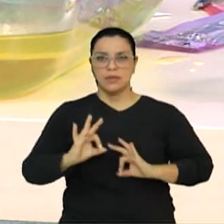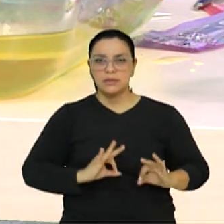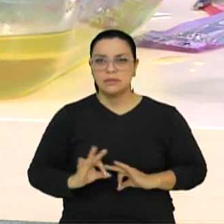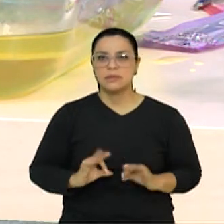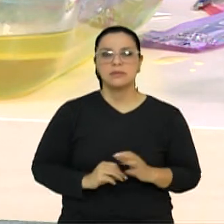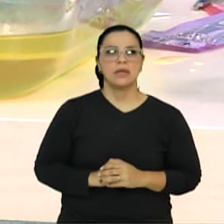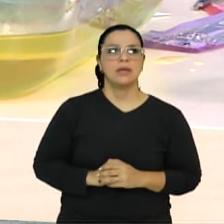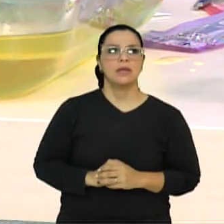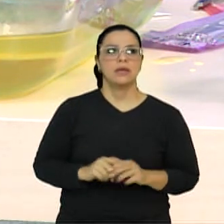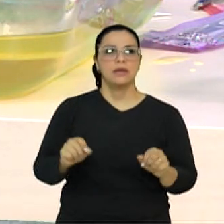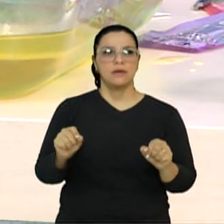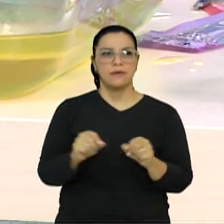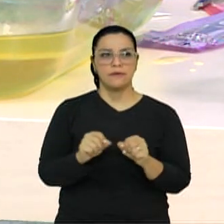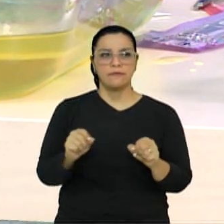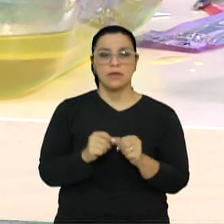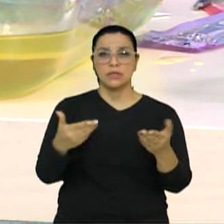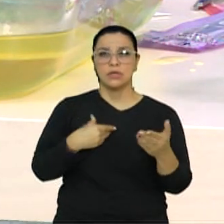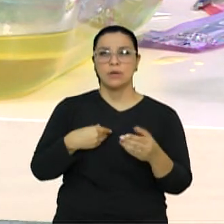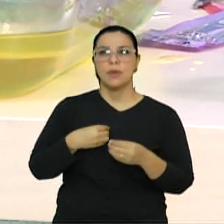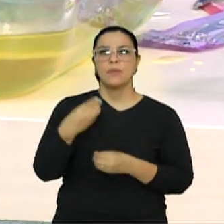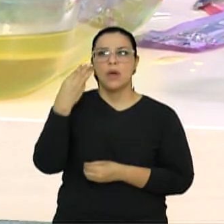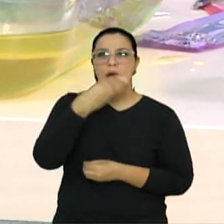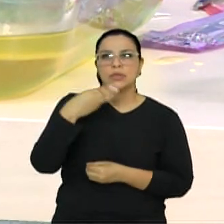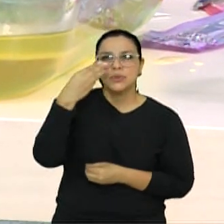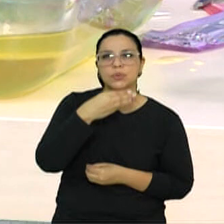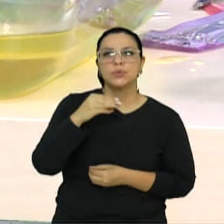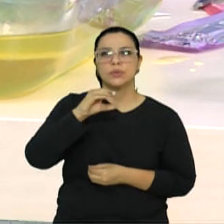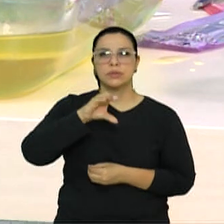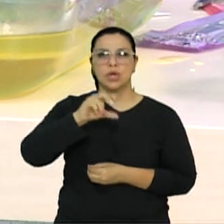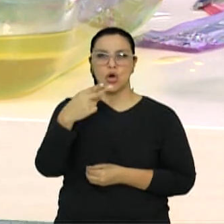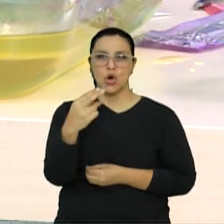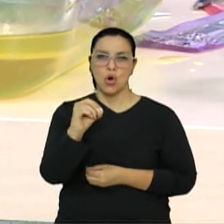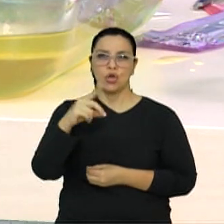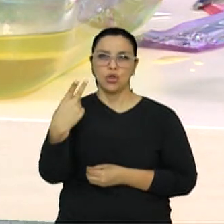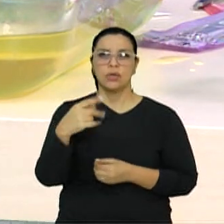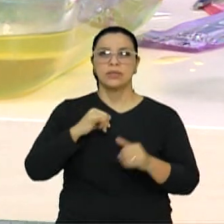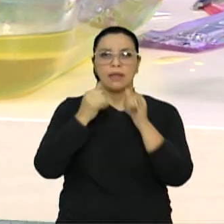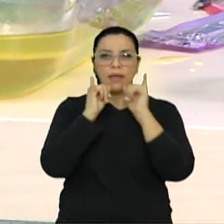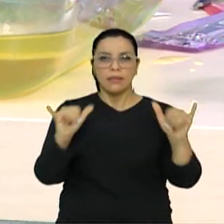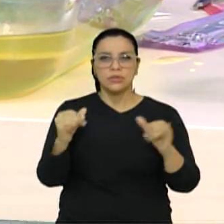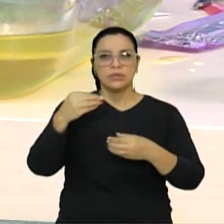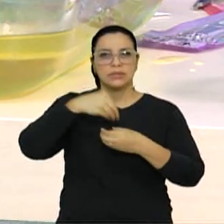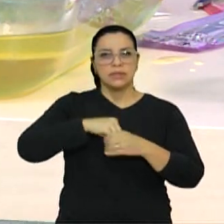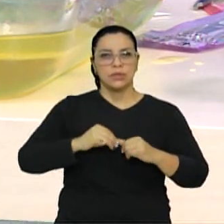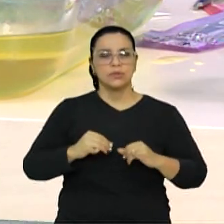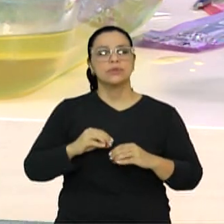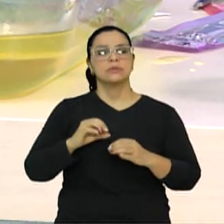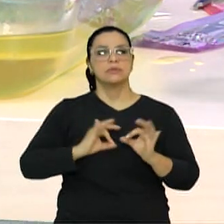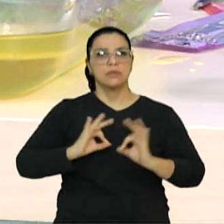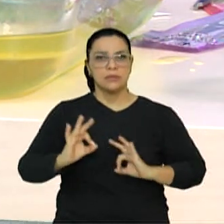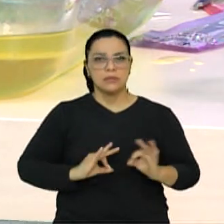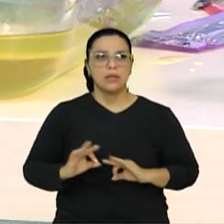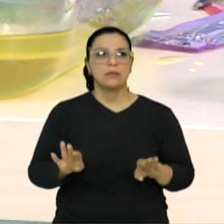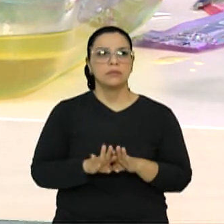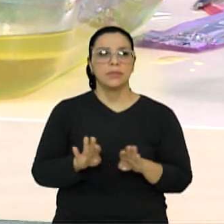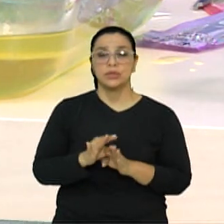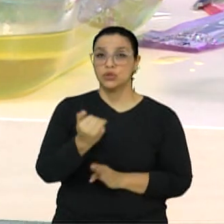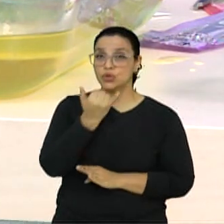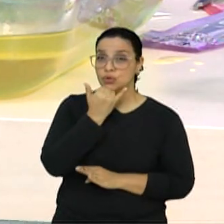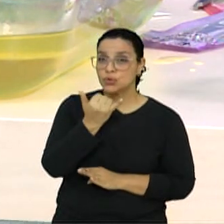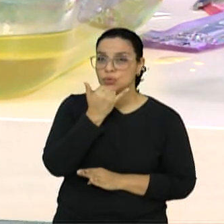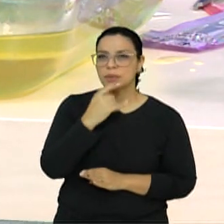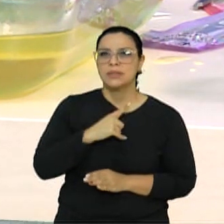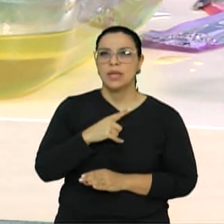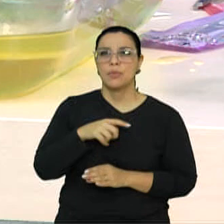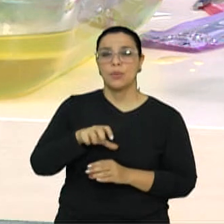receber assim, os açúcares, o gás carbônico e produzir ali energia, né? Receber